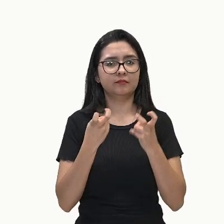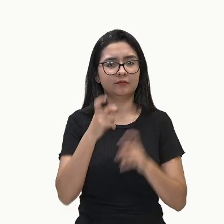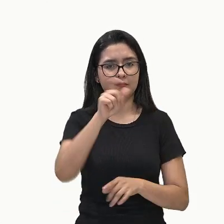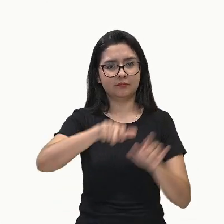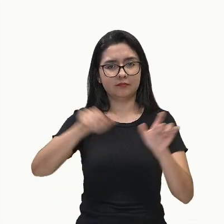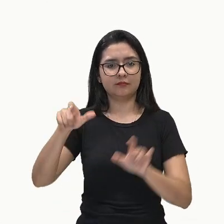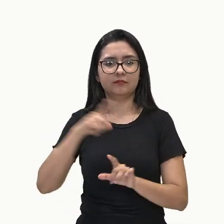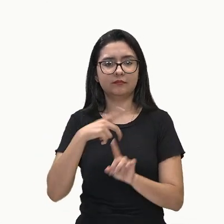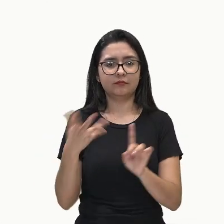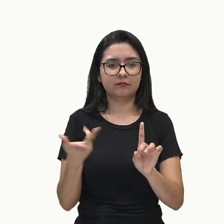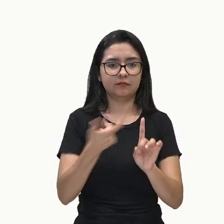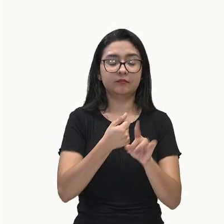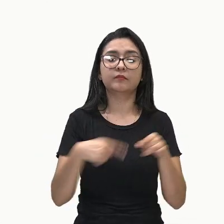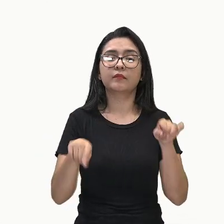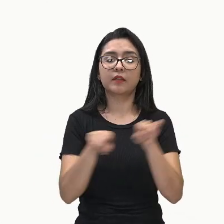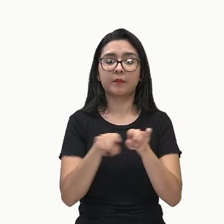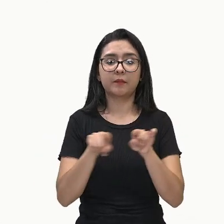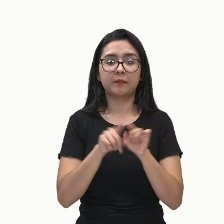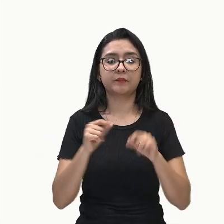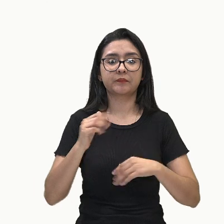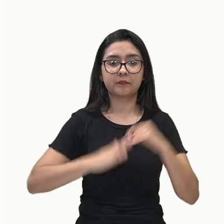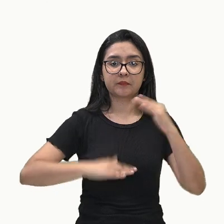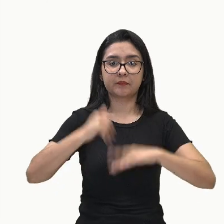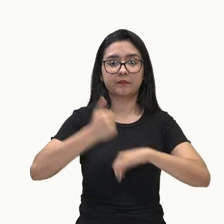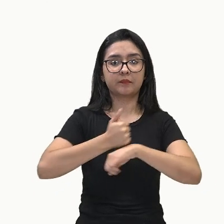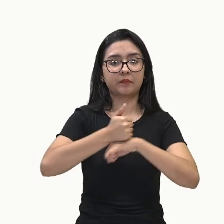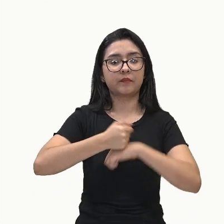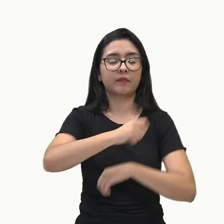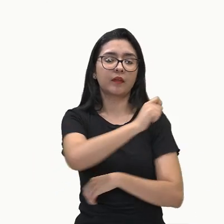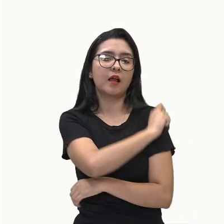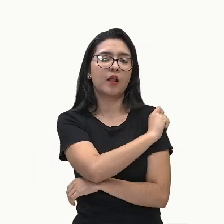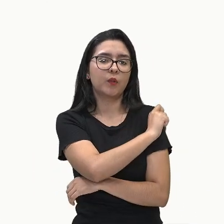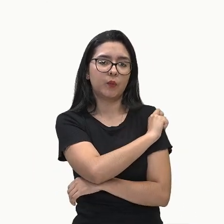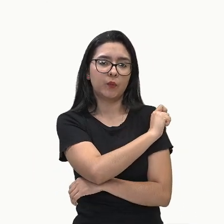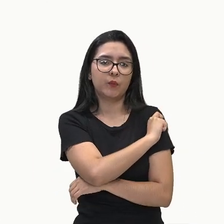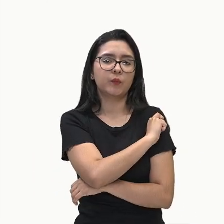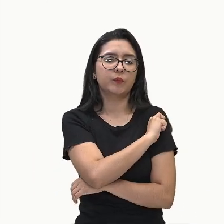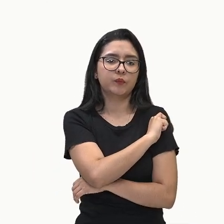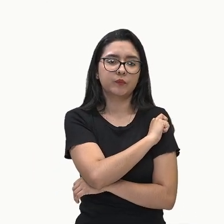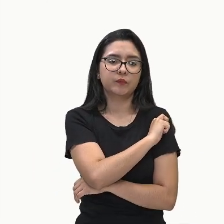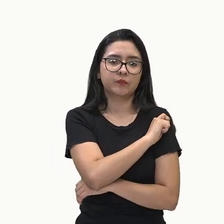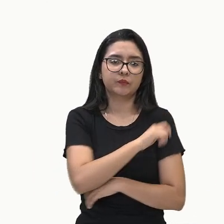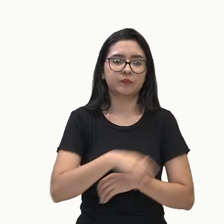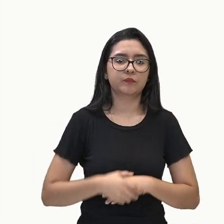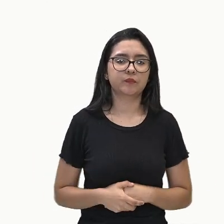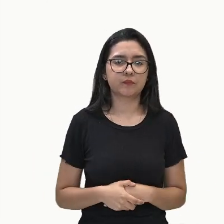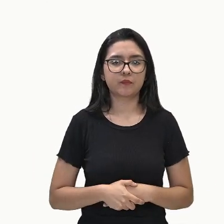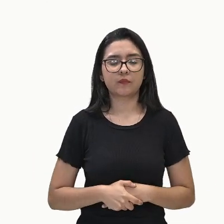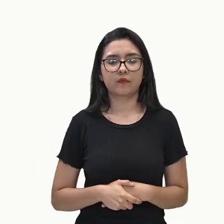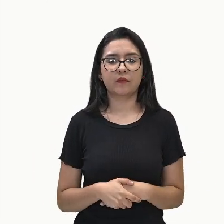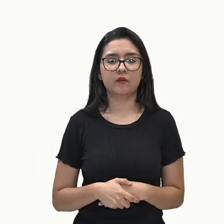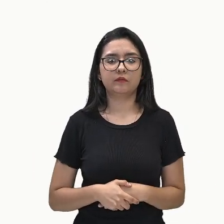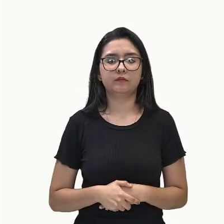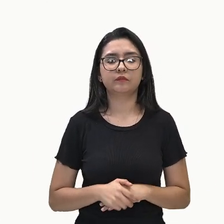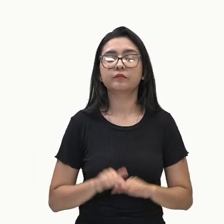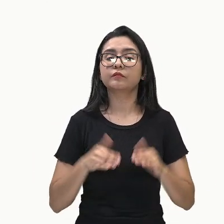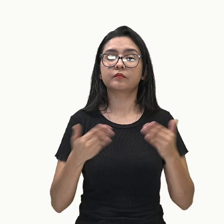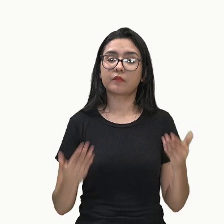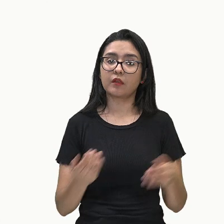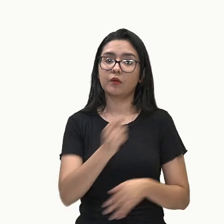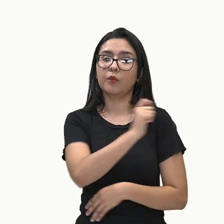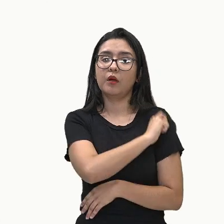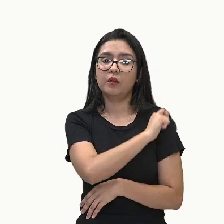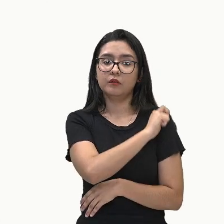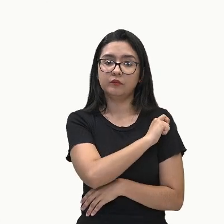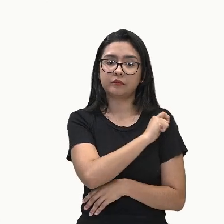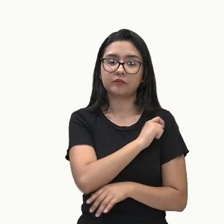vocês, estudiantes, a pessoa que se dedica a estudar uma área de seu interesse. Então, o estudante é